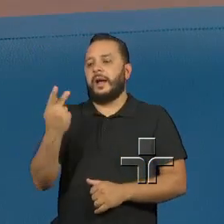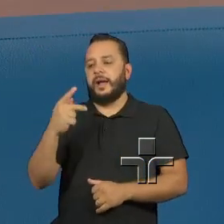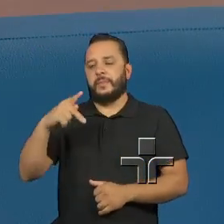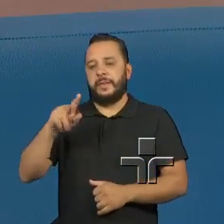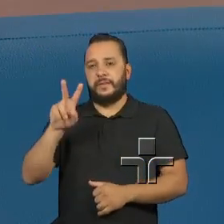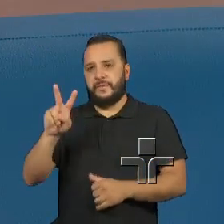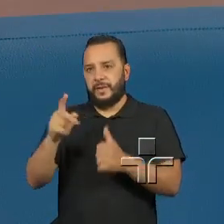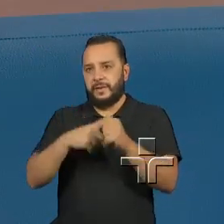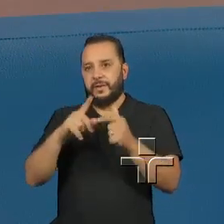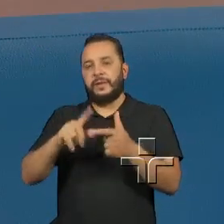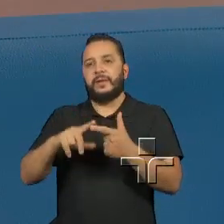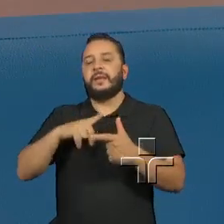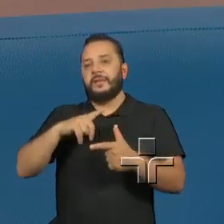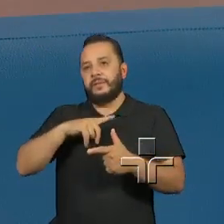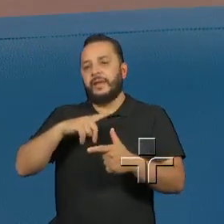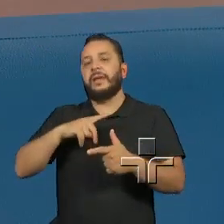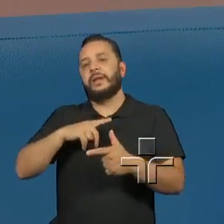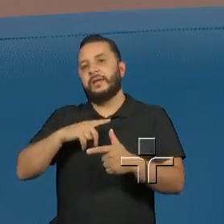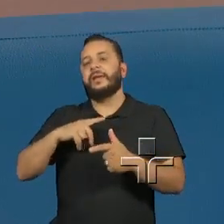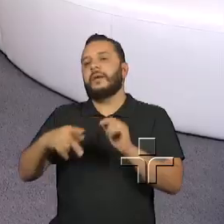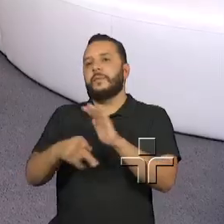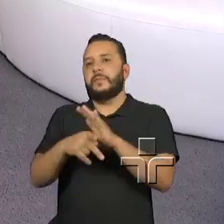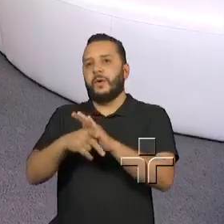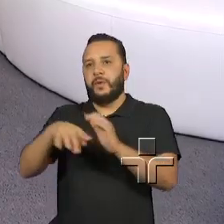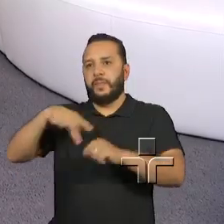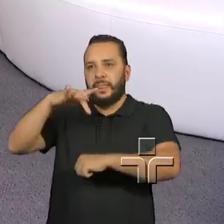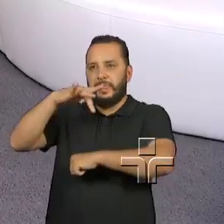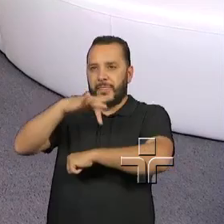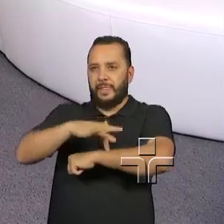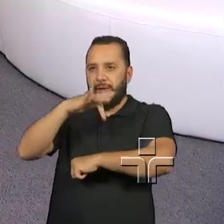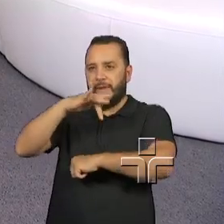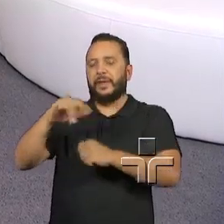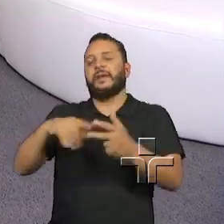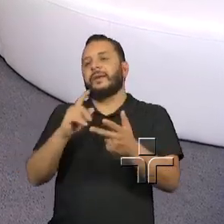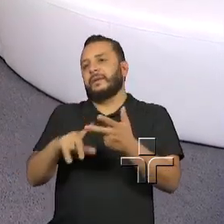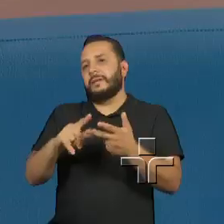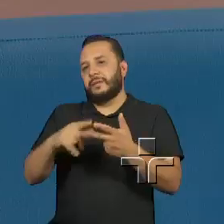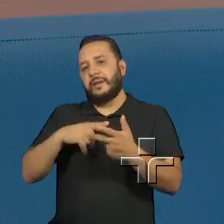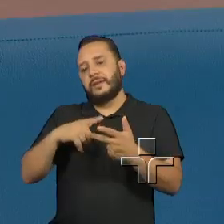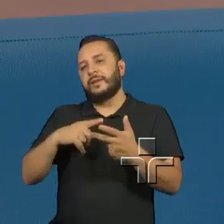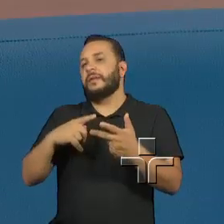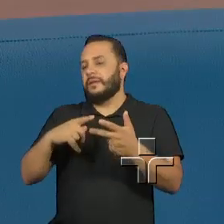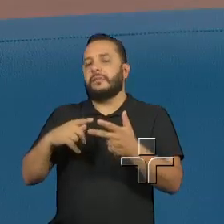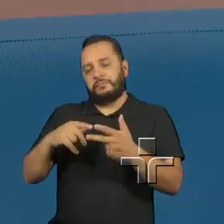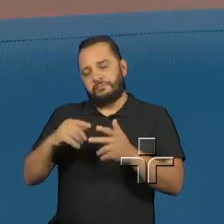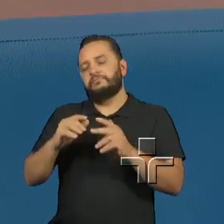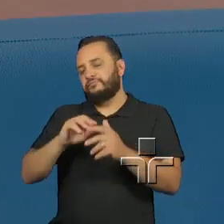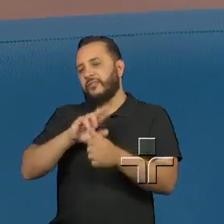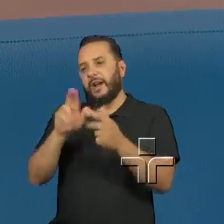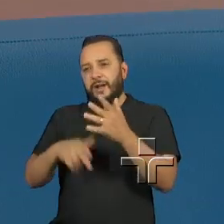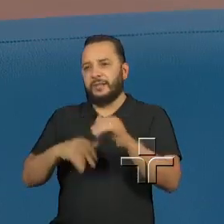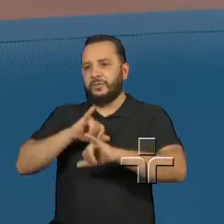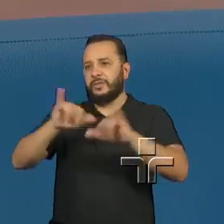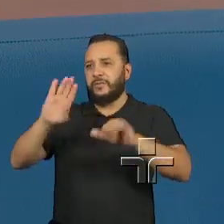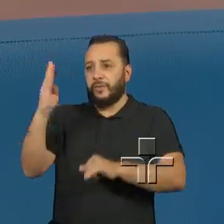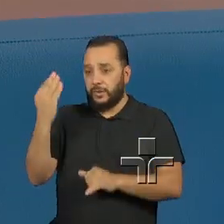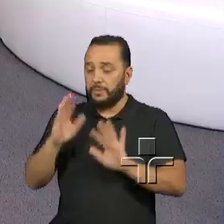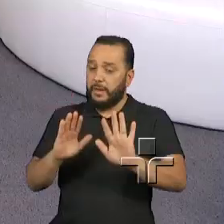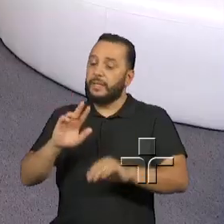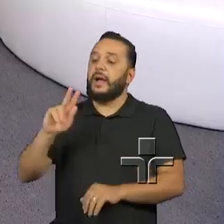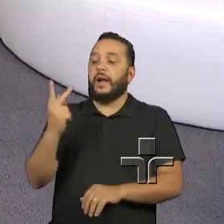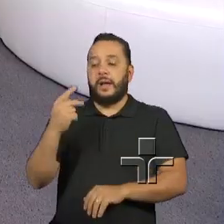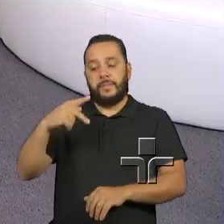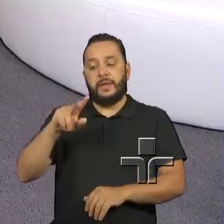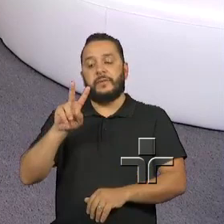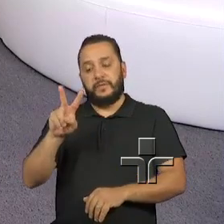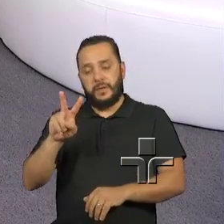uma de idoso agora que é de zóster, mas assim, é importante vacinar. E a de HPV, ela tá bem estabelecida e já bem indicada. É segura,